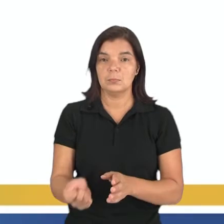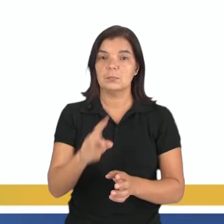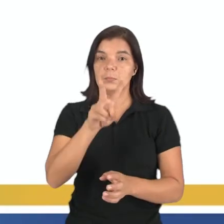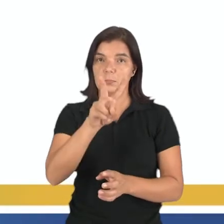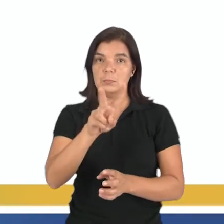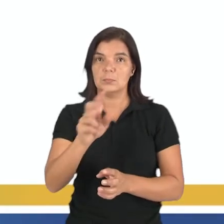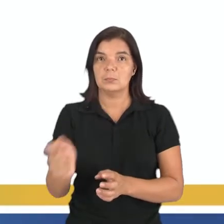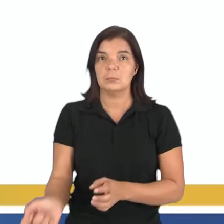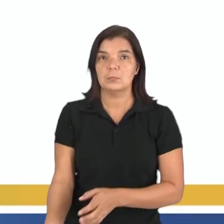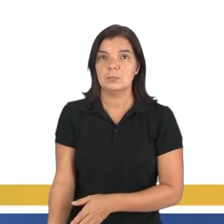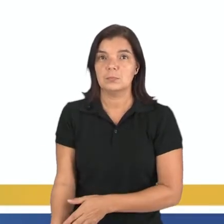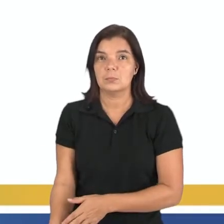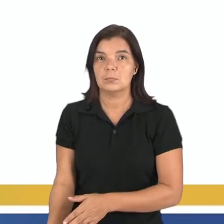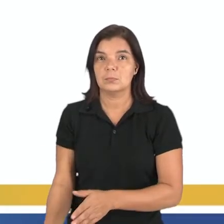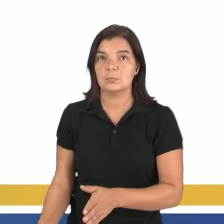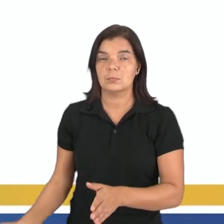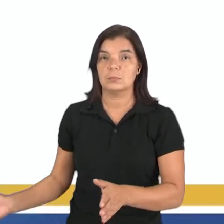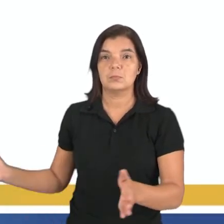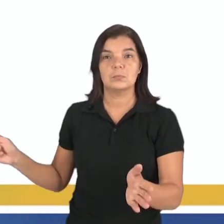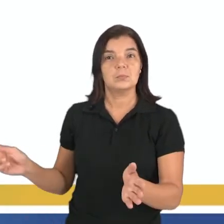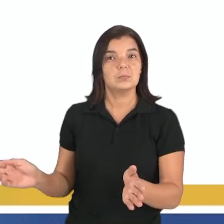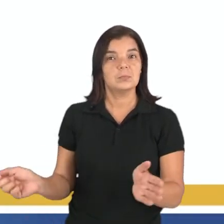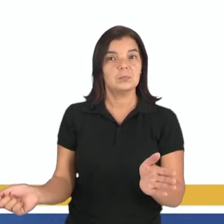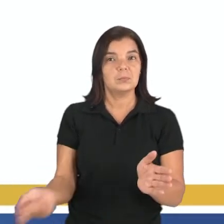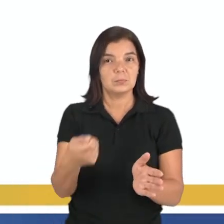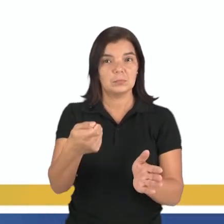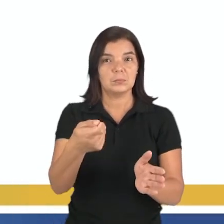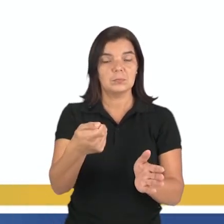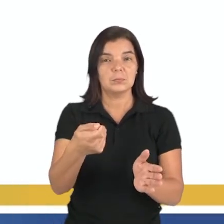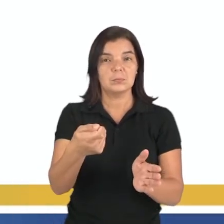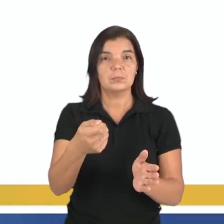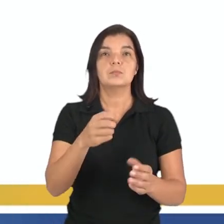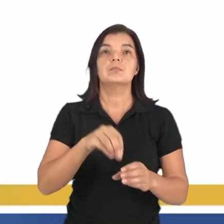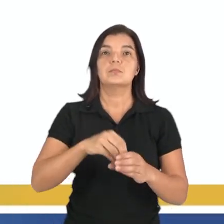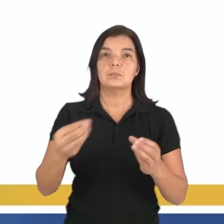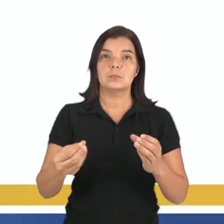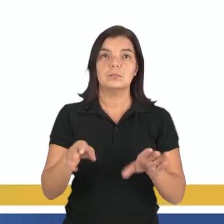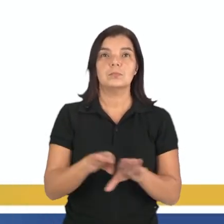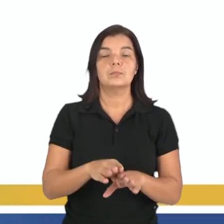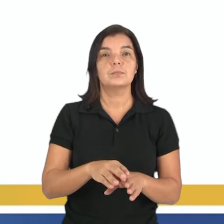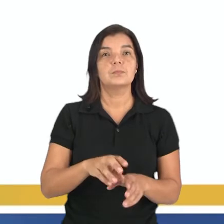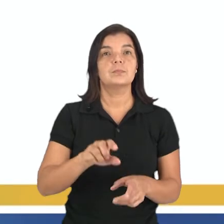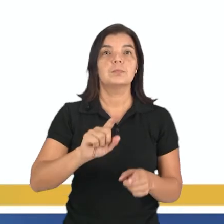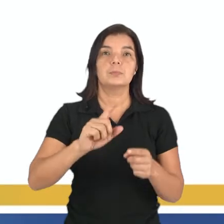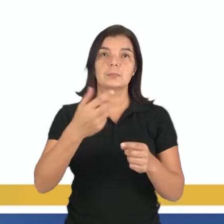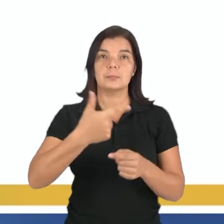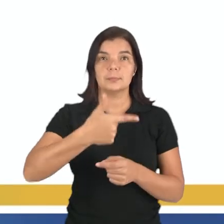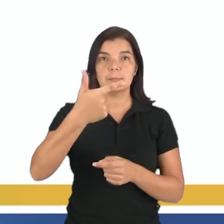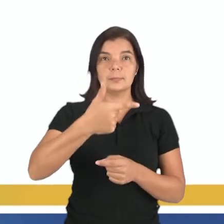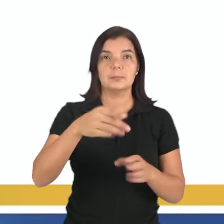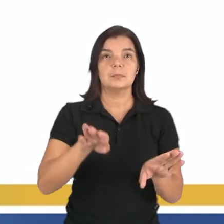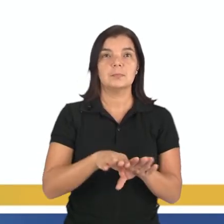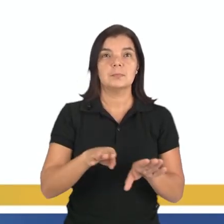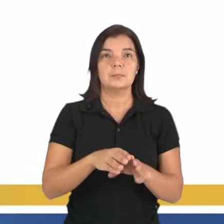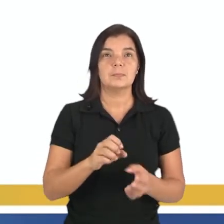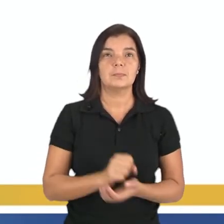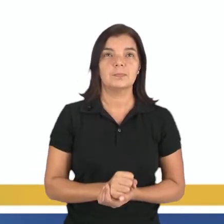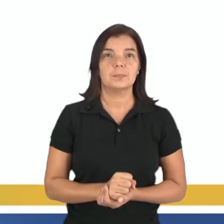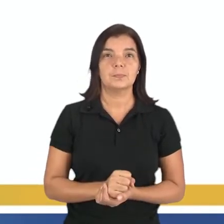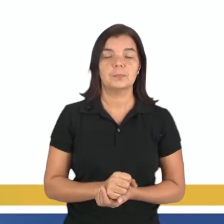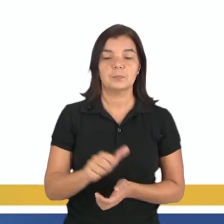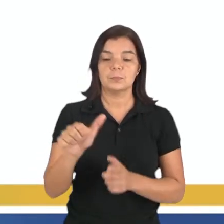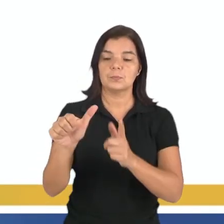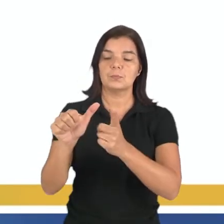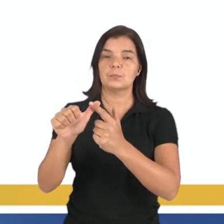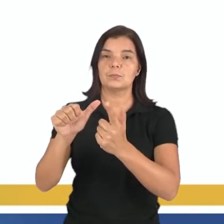ao qual a batida geralmente é de fora para dentro. E a segunda empunhadura é com o